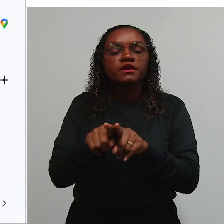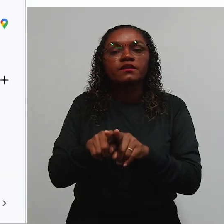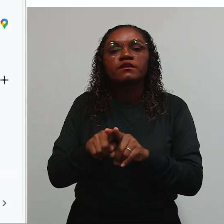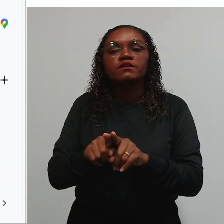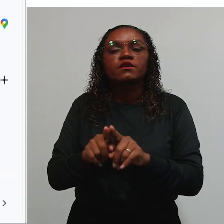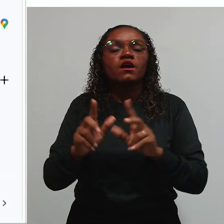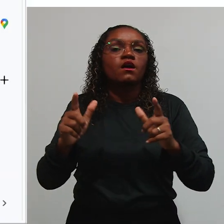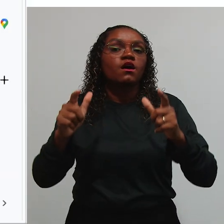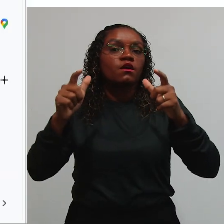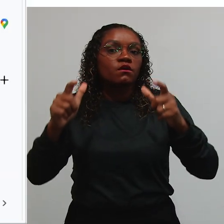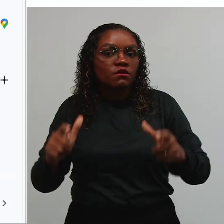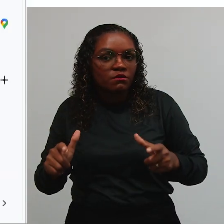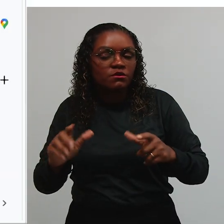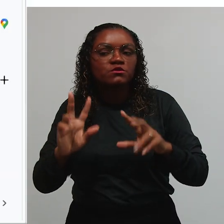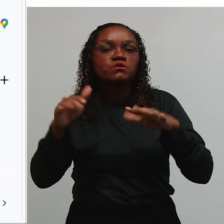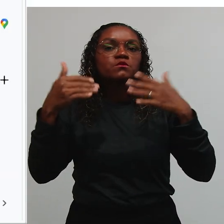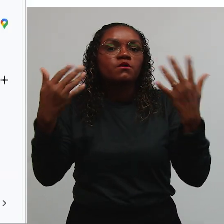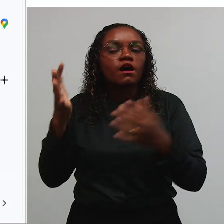inspirado